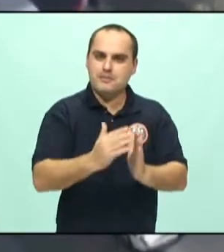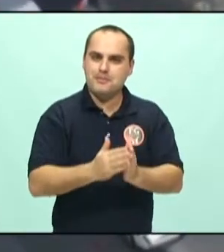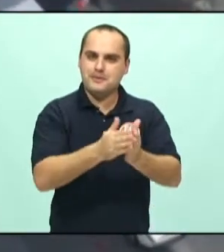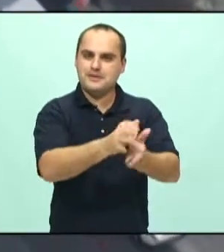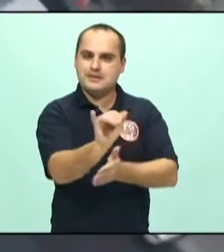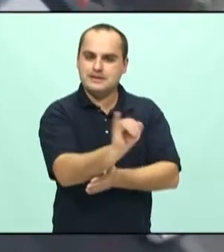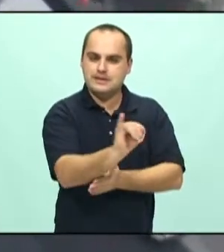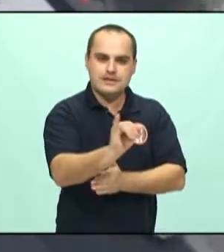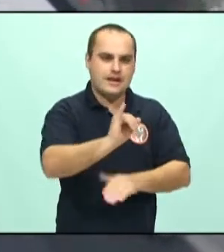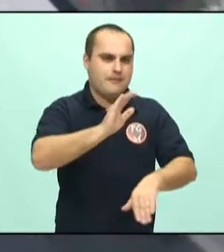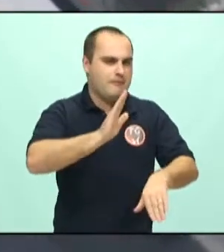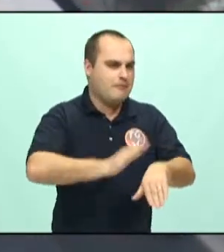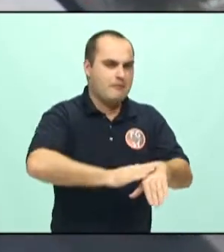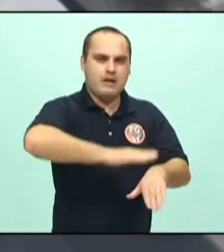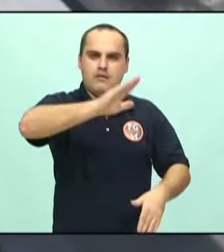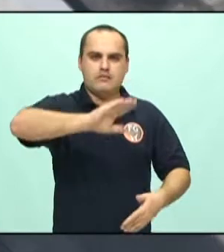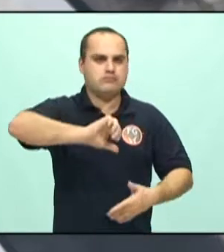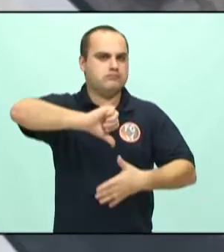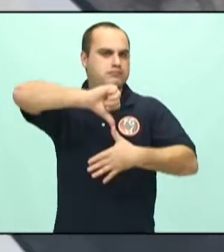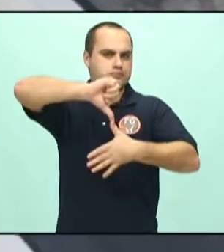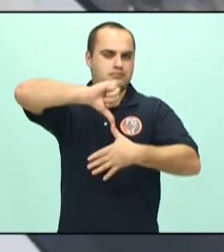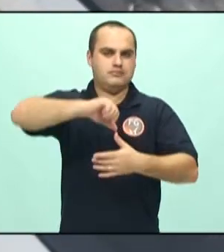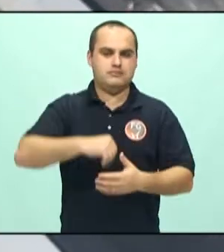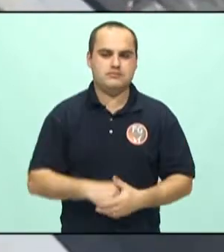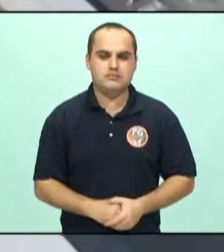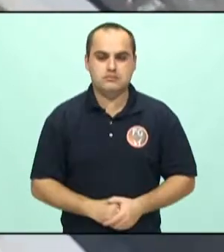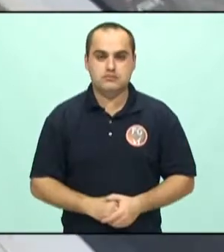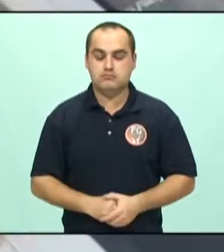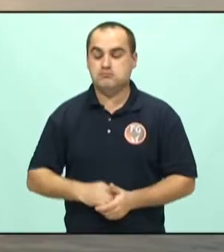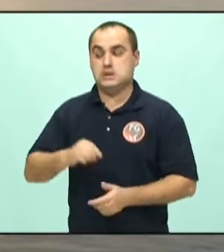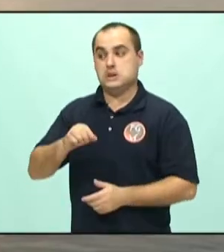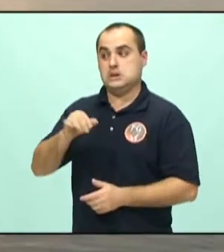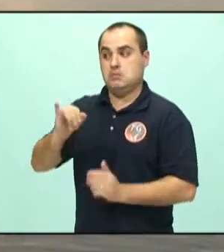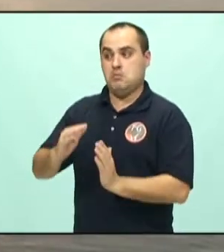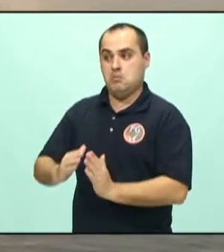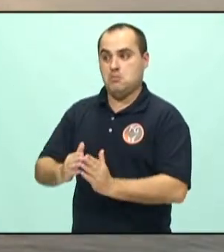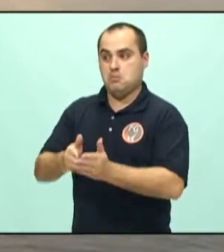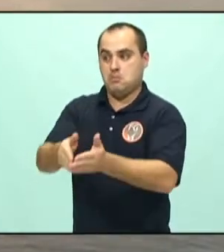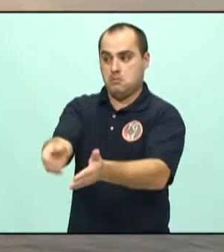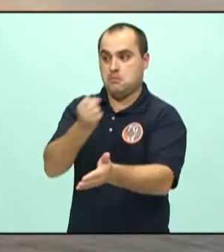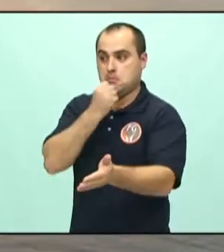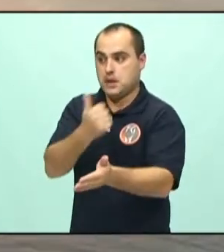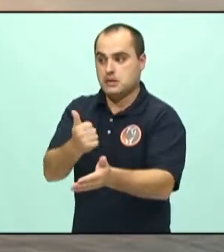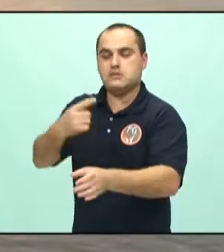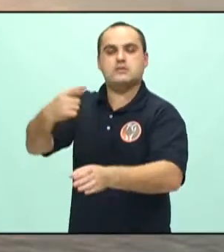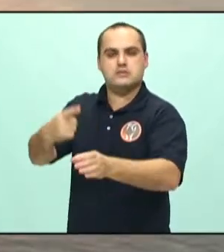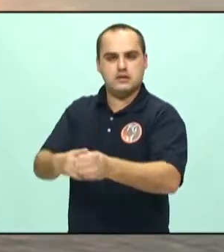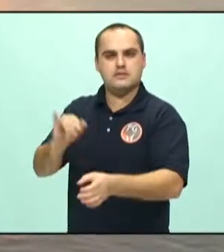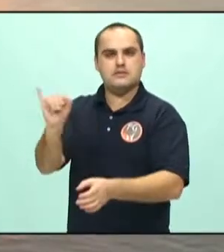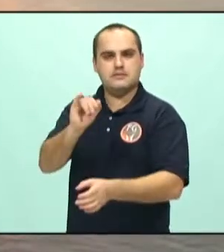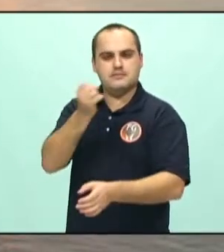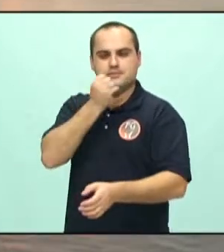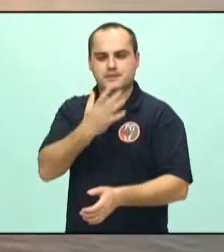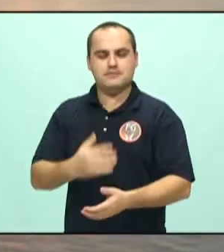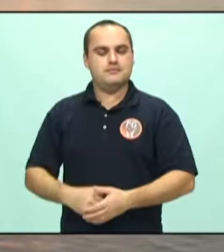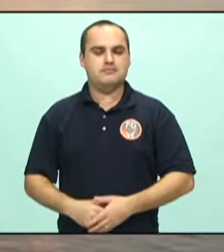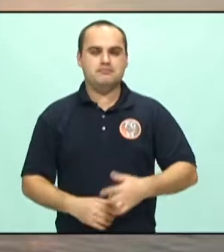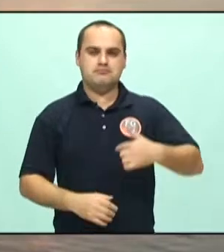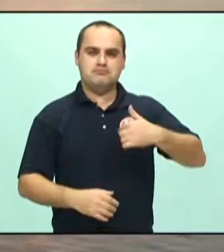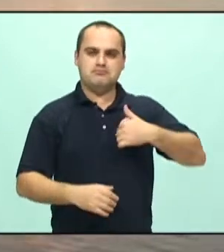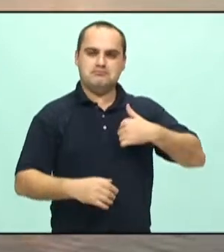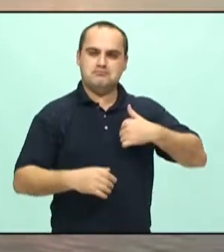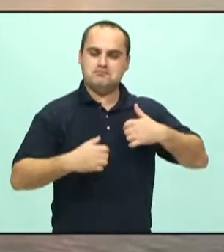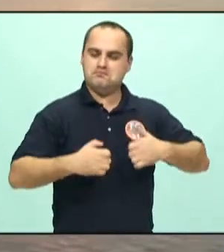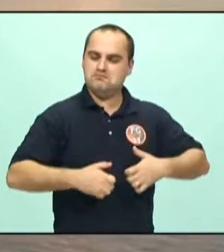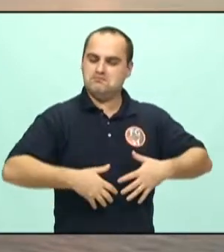geral, é o maior da América Latina. O porto estando bem, a cidade de Itajaí está bem. Tenho honra de ser portuário. Ser